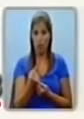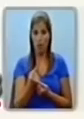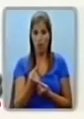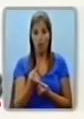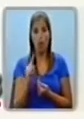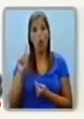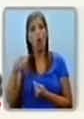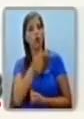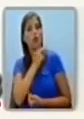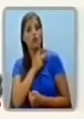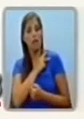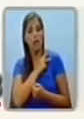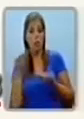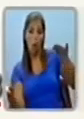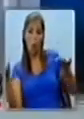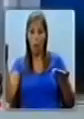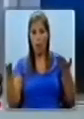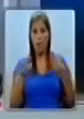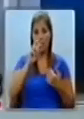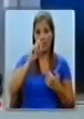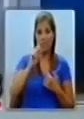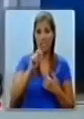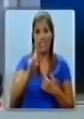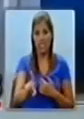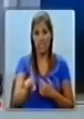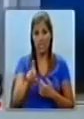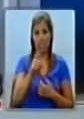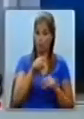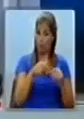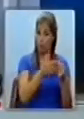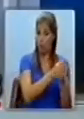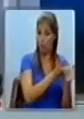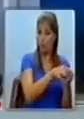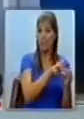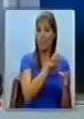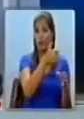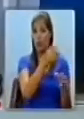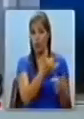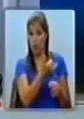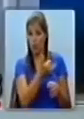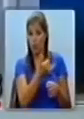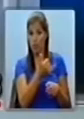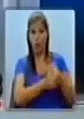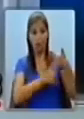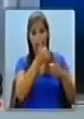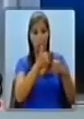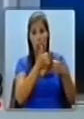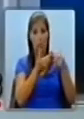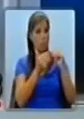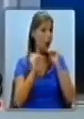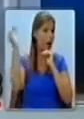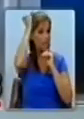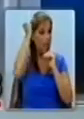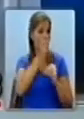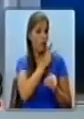de outras universidades em 36 52 as prestações mínimas mais elevadas são no estado porque e em